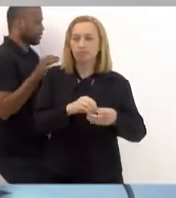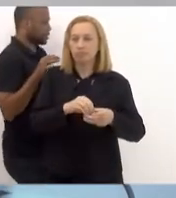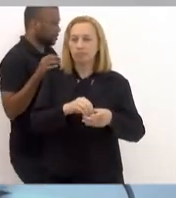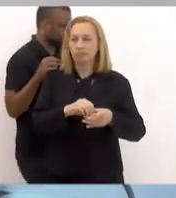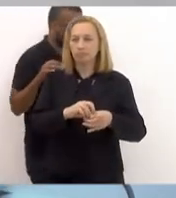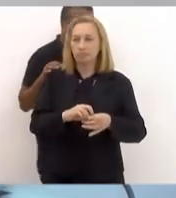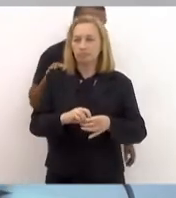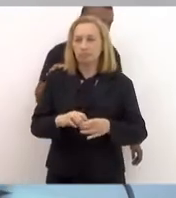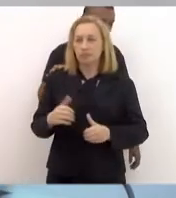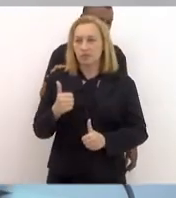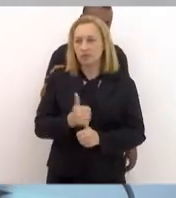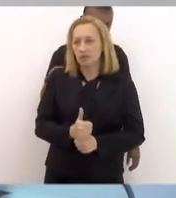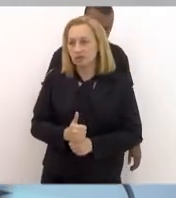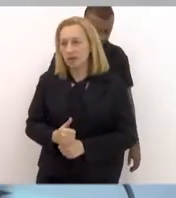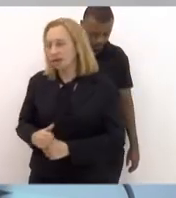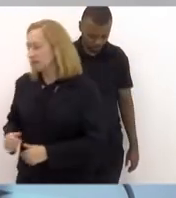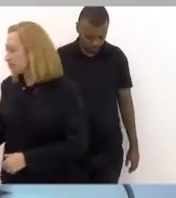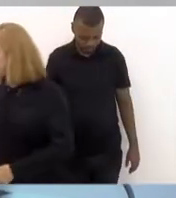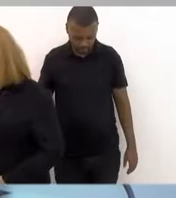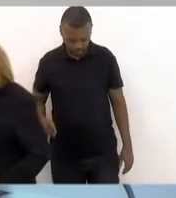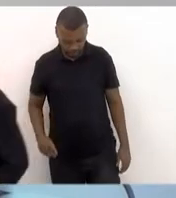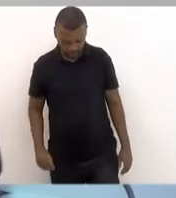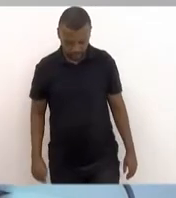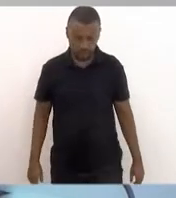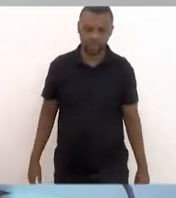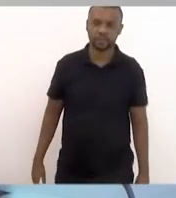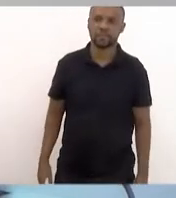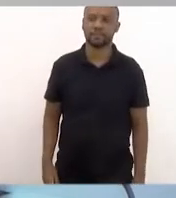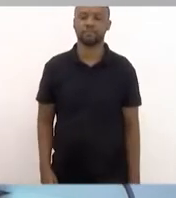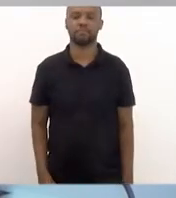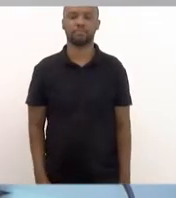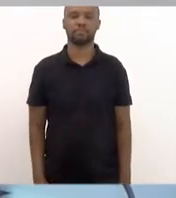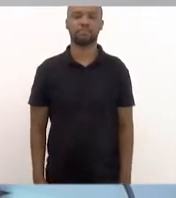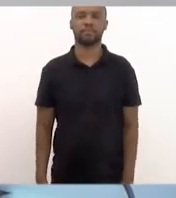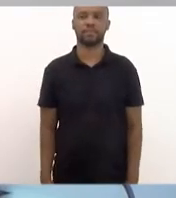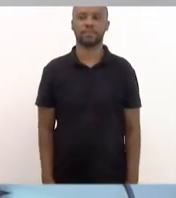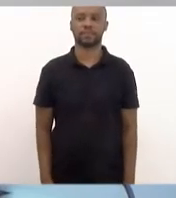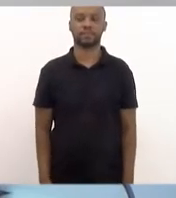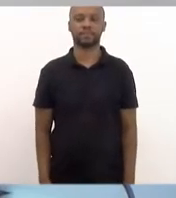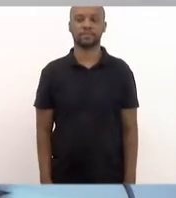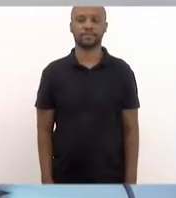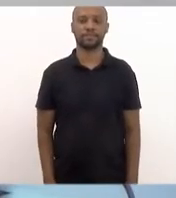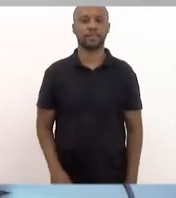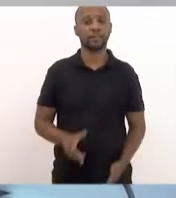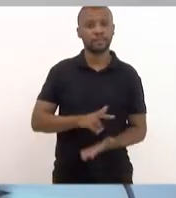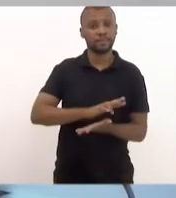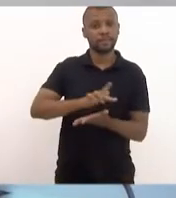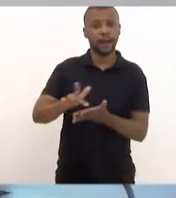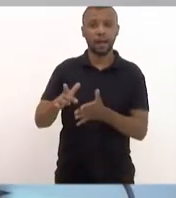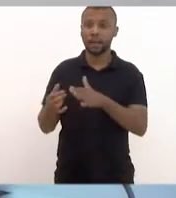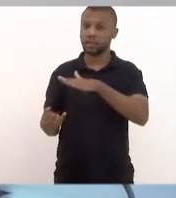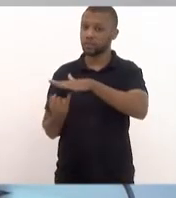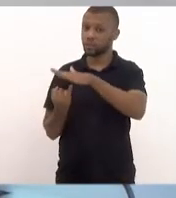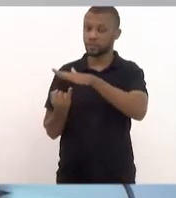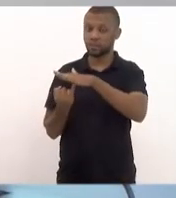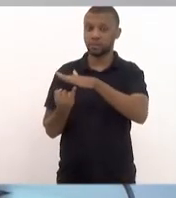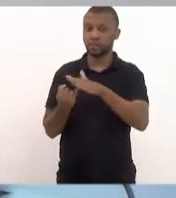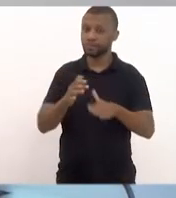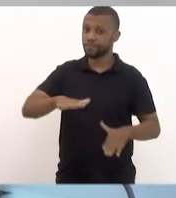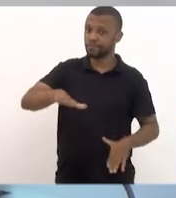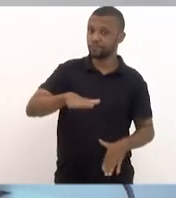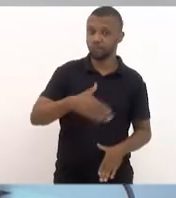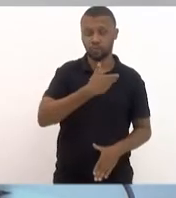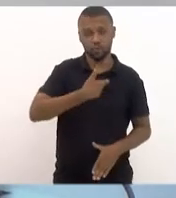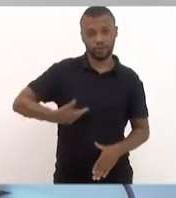E integração de quê? Das diversas instituições do Poder Executivo, e o Instituto tem